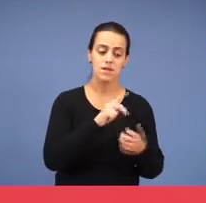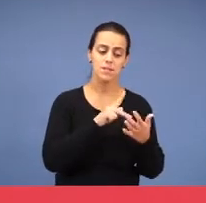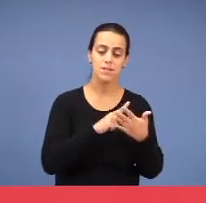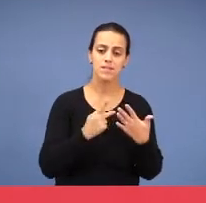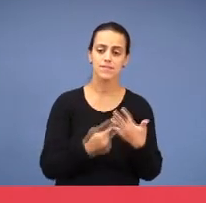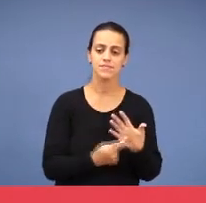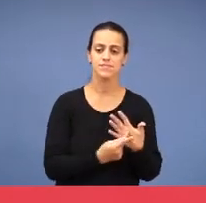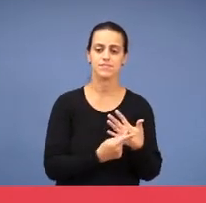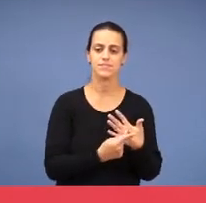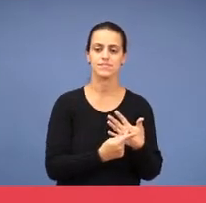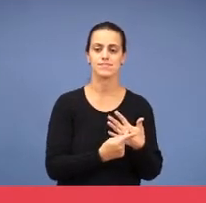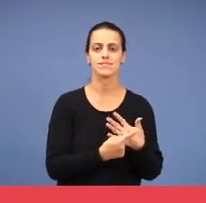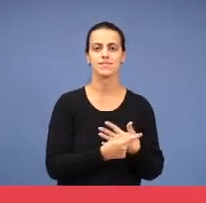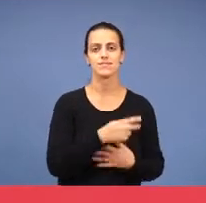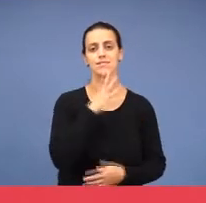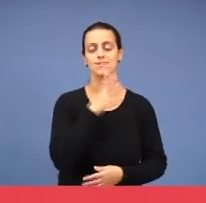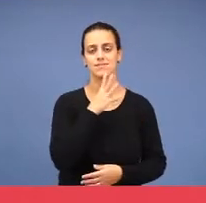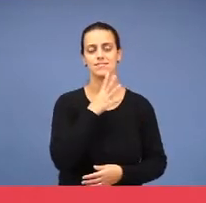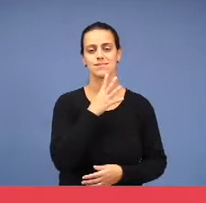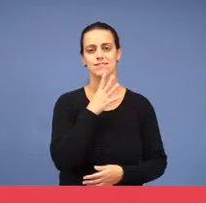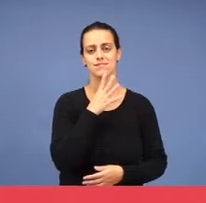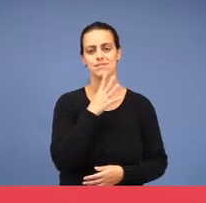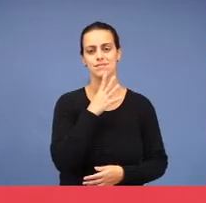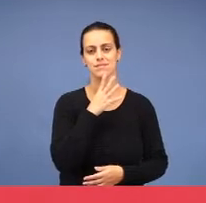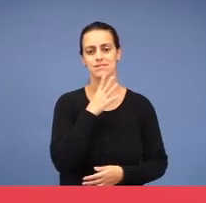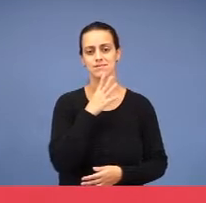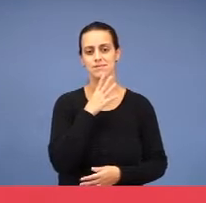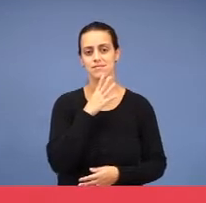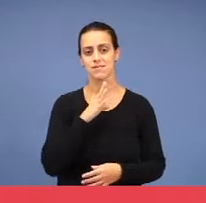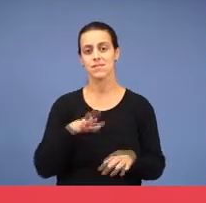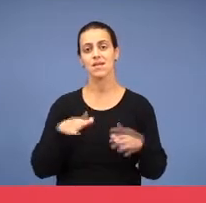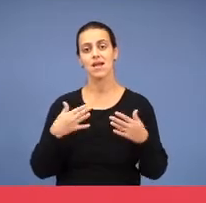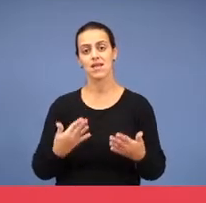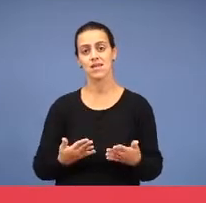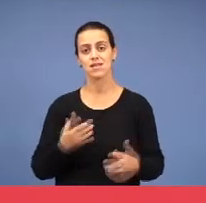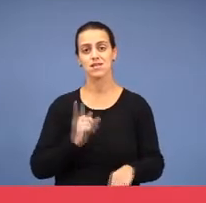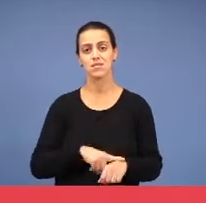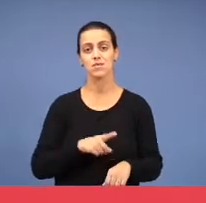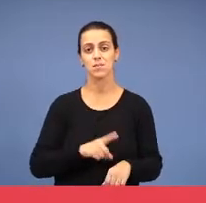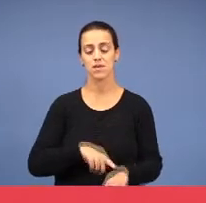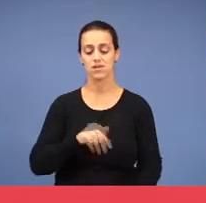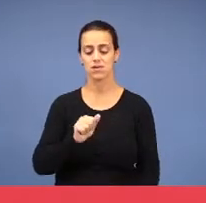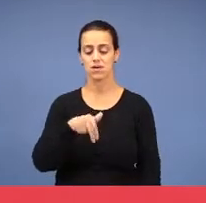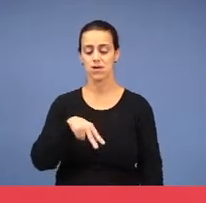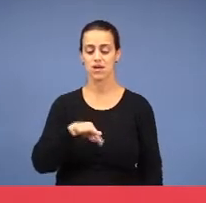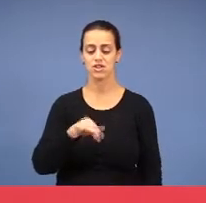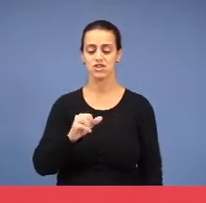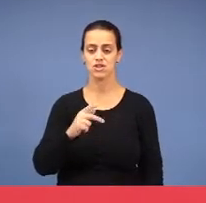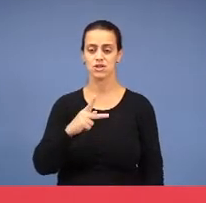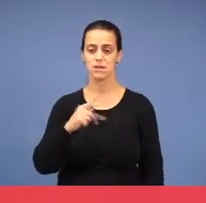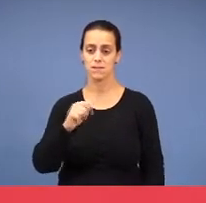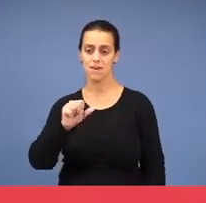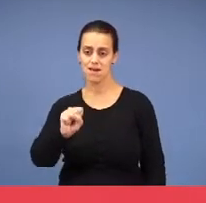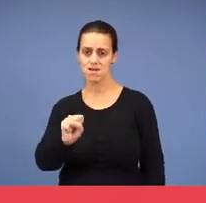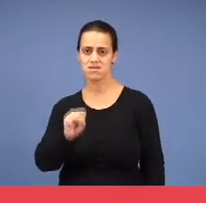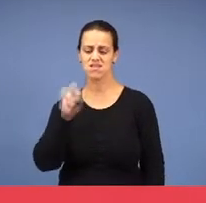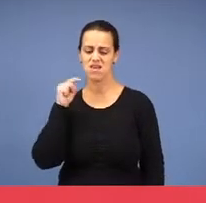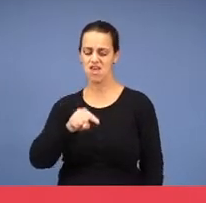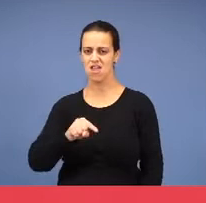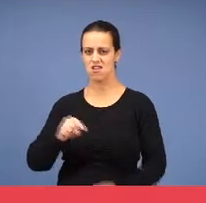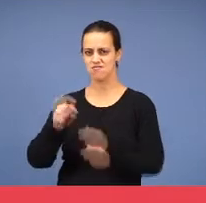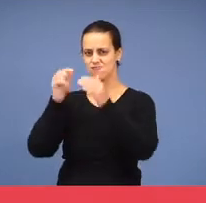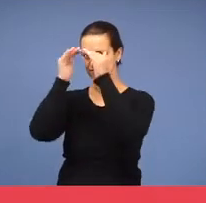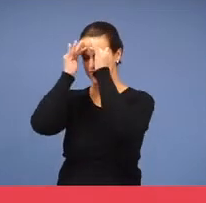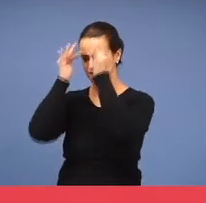parábola, aqui. Aí diz assim, ainda nos dias de Antipas, a minha fiel, eu estava falando a minha fiel, eu estava falando de